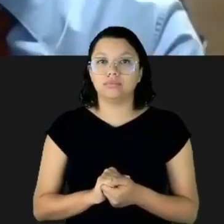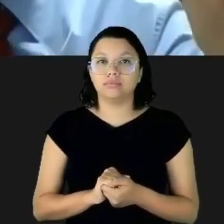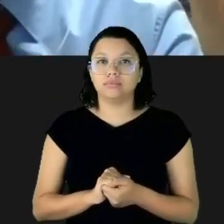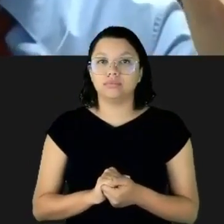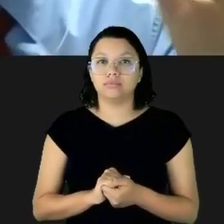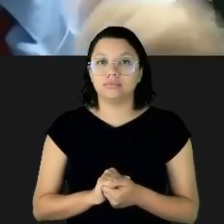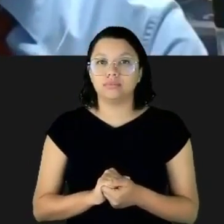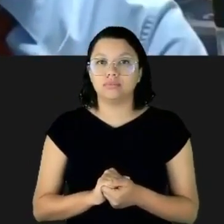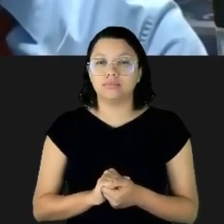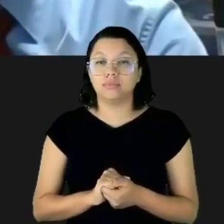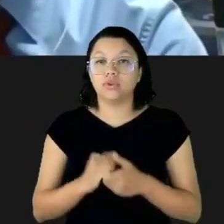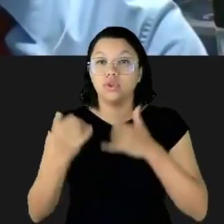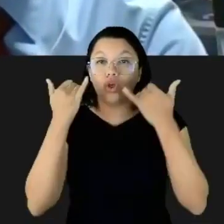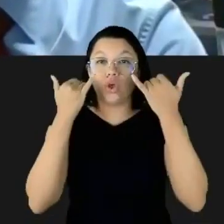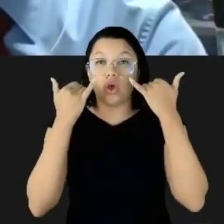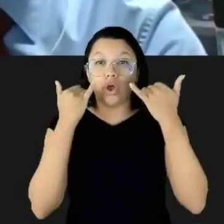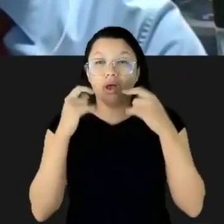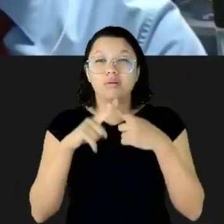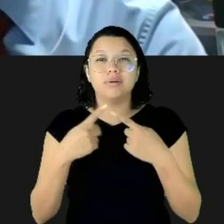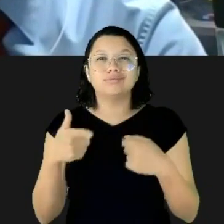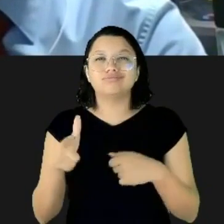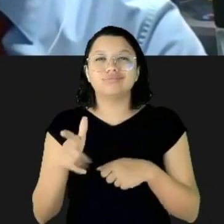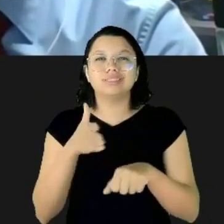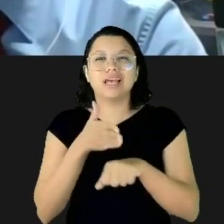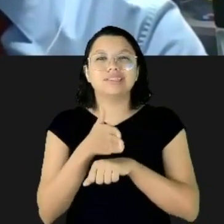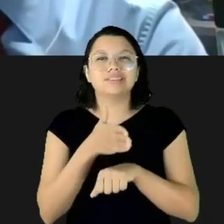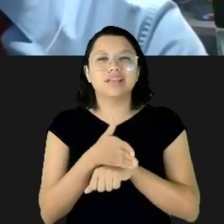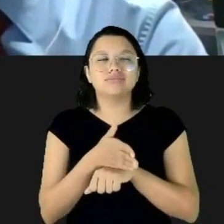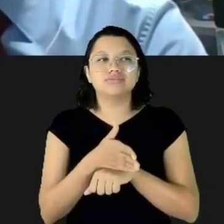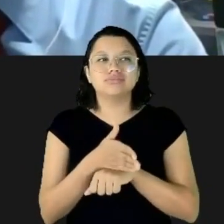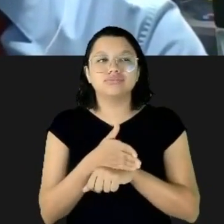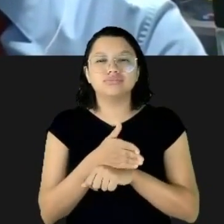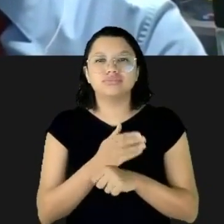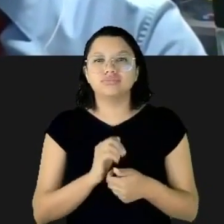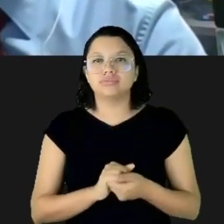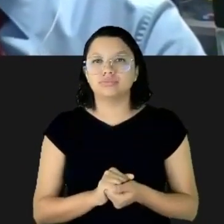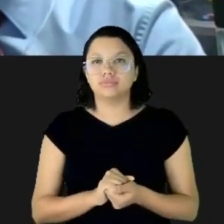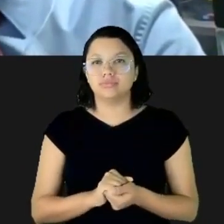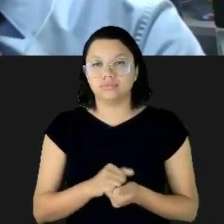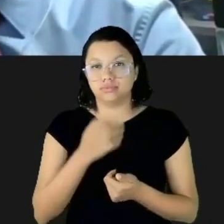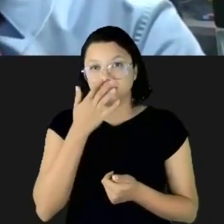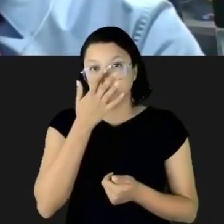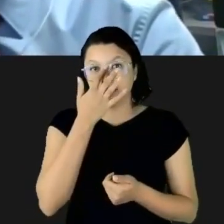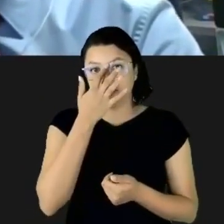eu estou com o banco de dados na vara mas eu não tenho acesso a vara